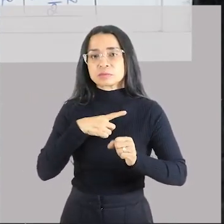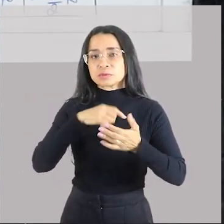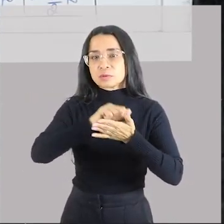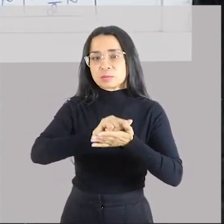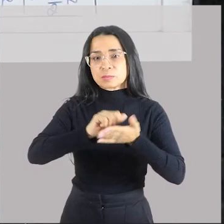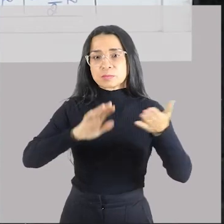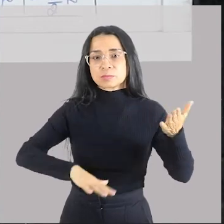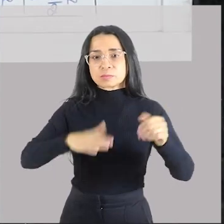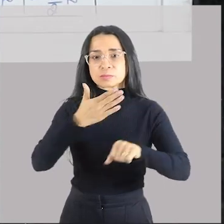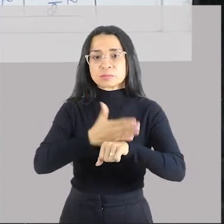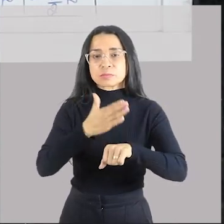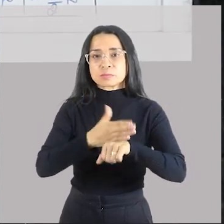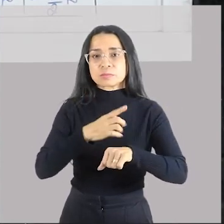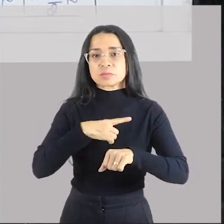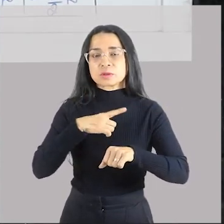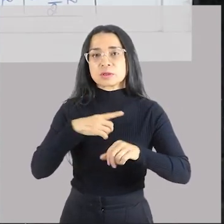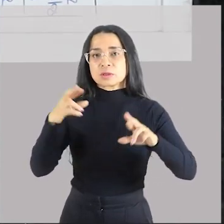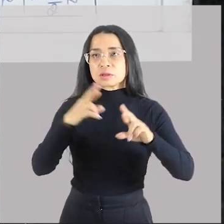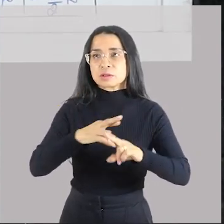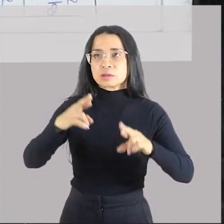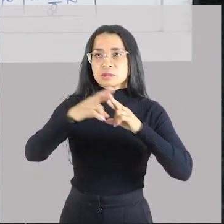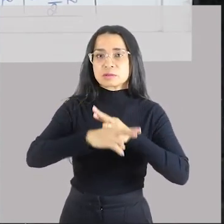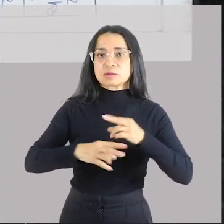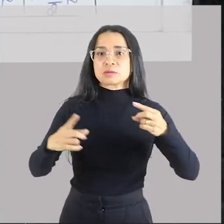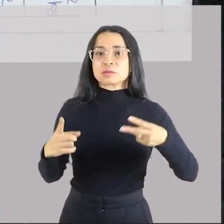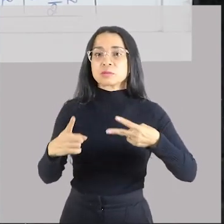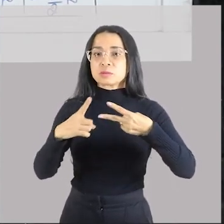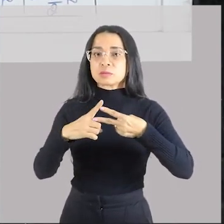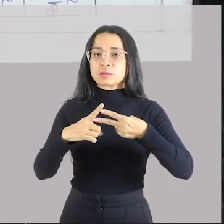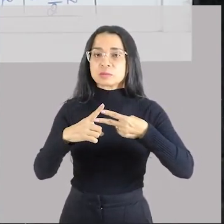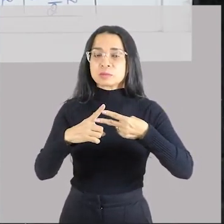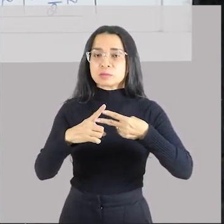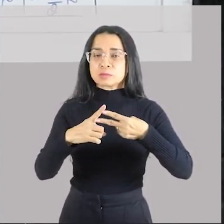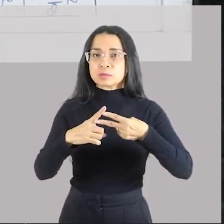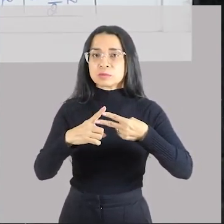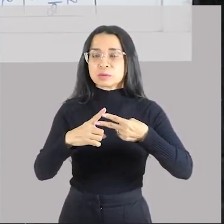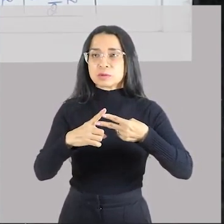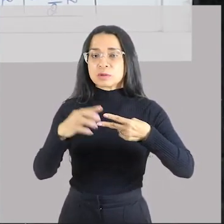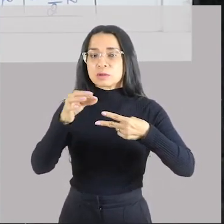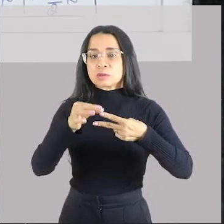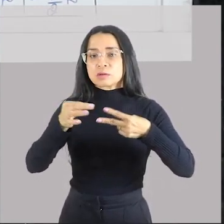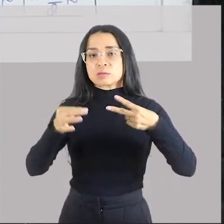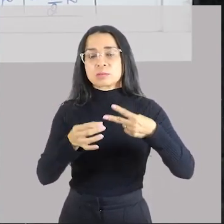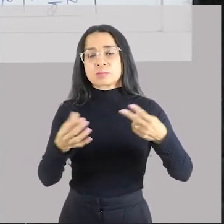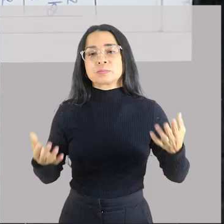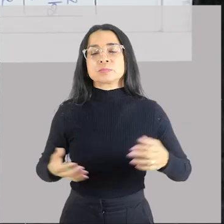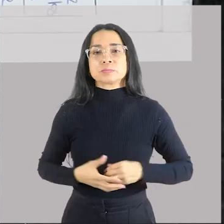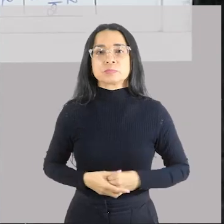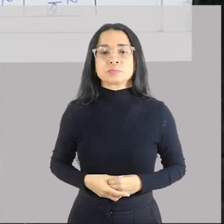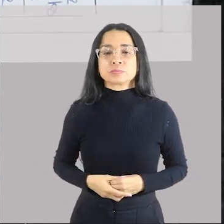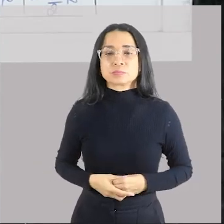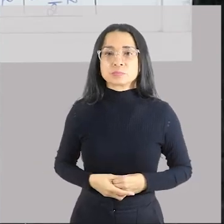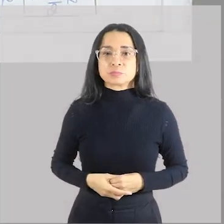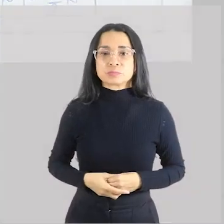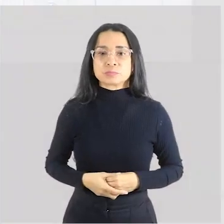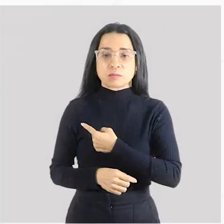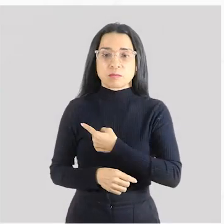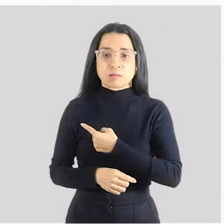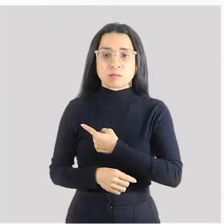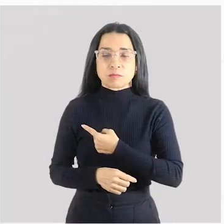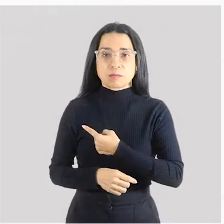nos exercícios envolvendo relações entre os elementos de um polígono regular. Então, vem